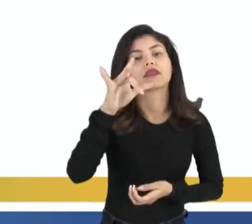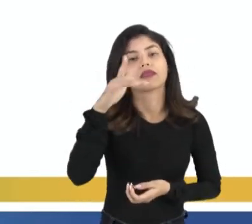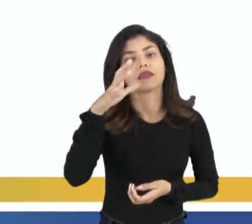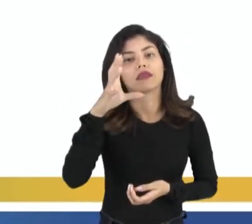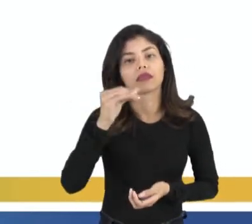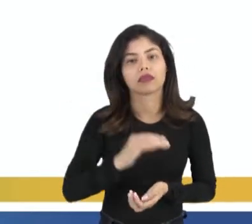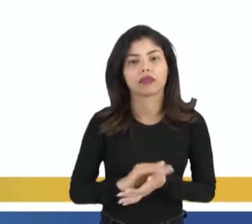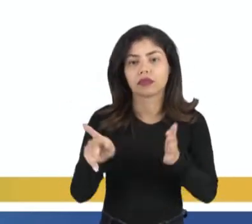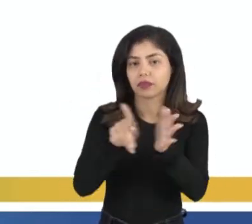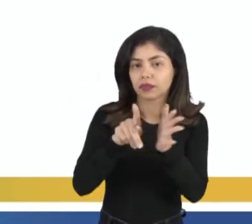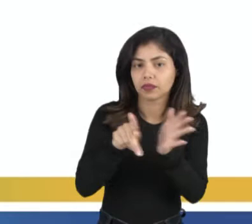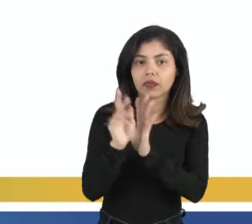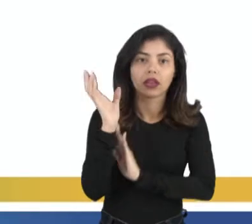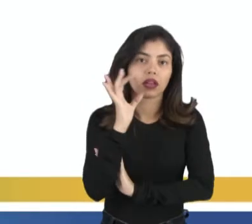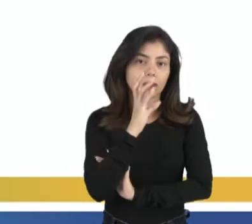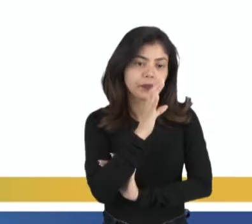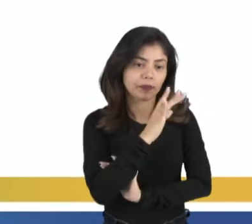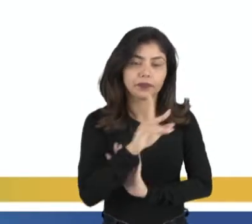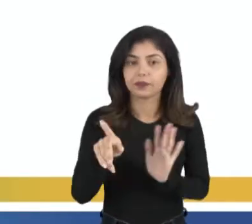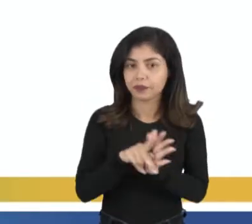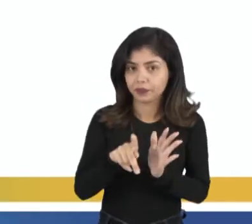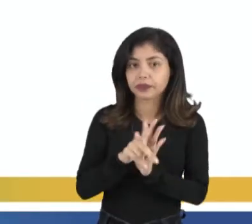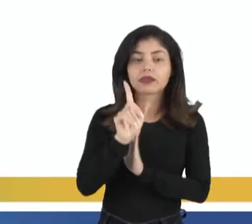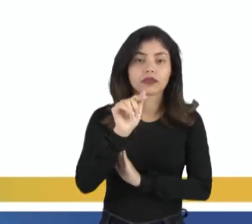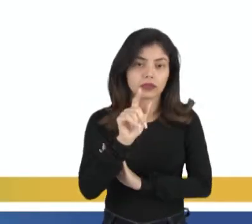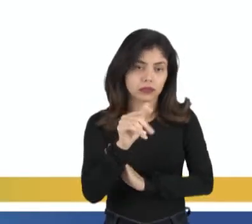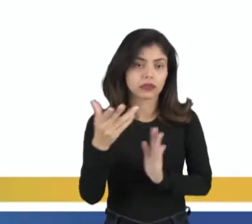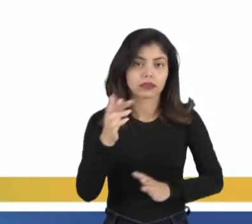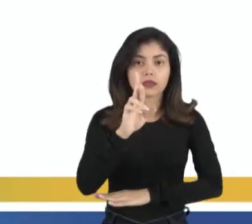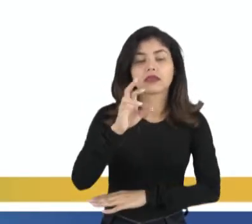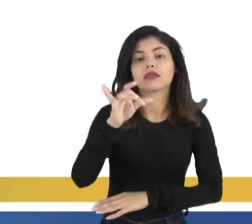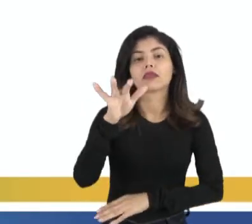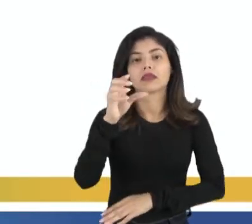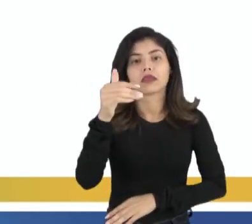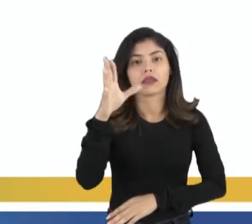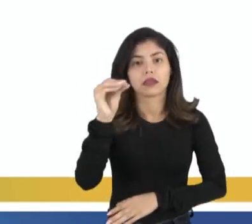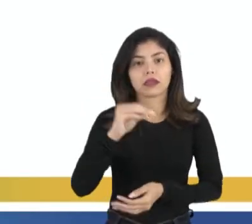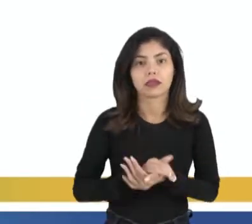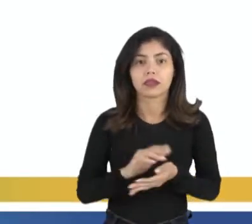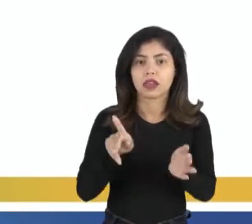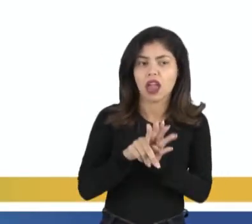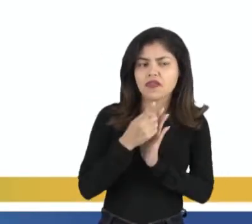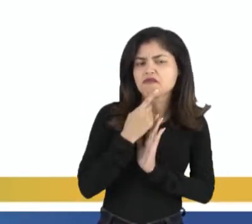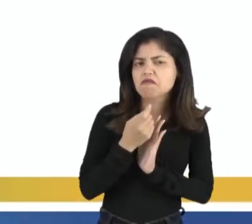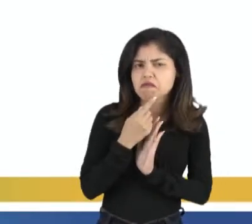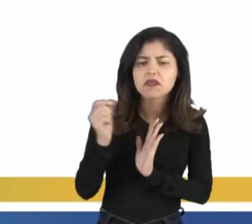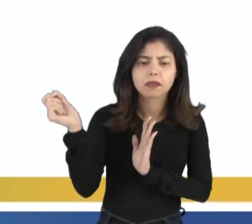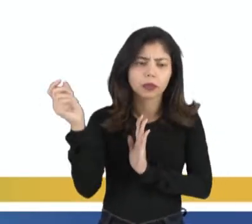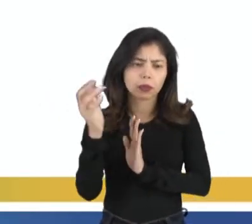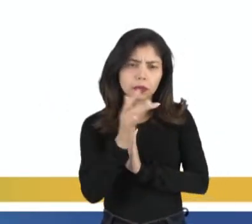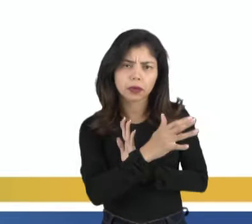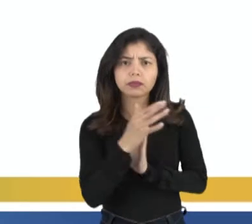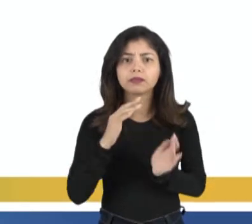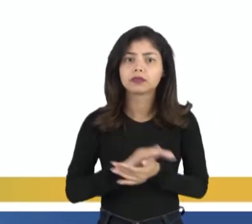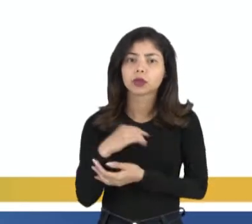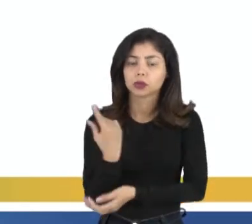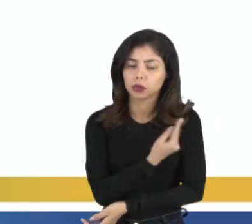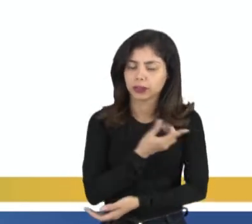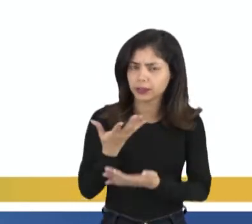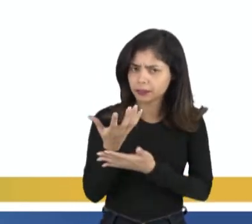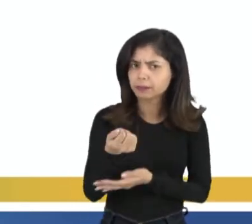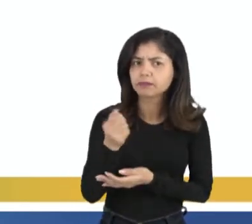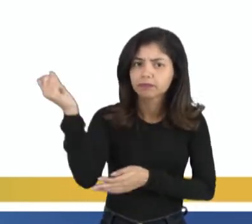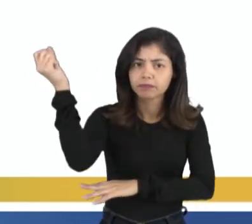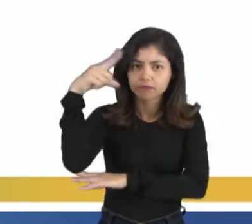né Por exemplo próprio calor é um tipo de radiação né que é uma onda infravermelho então nós recebemos aqui esse calor do